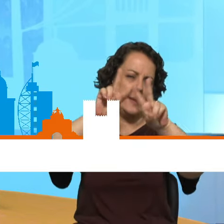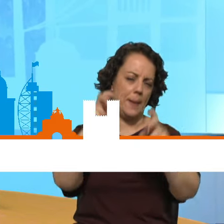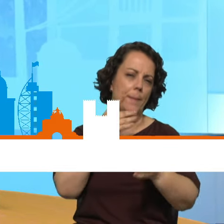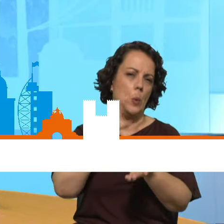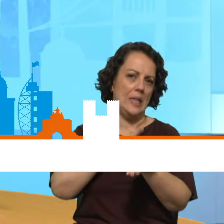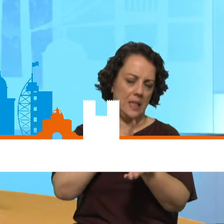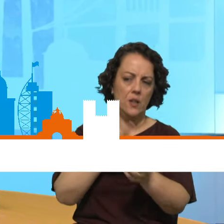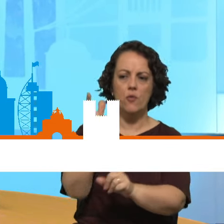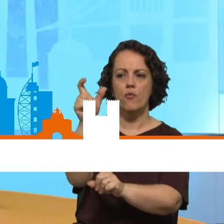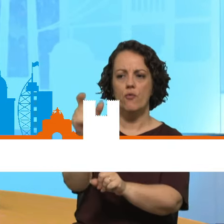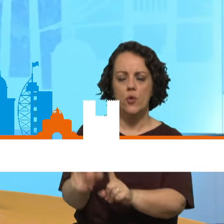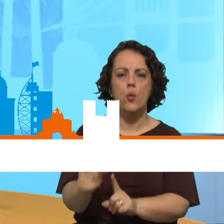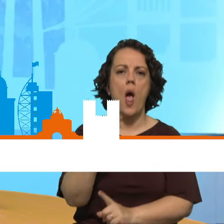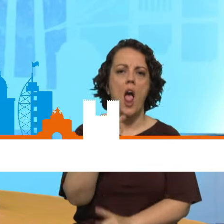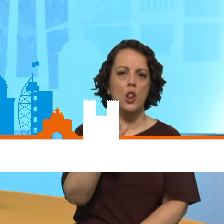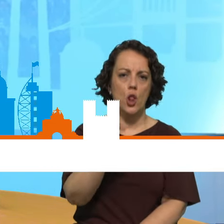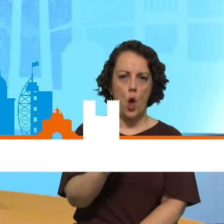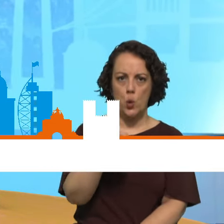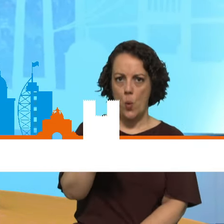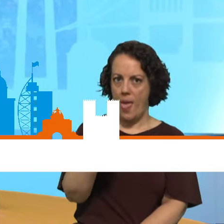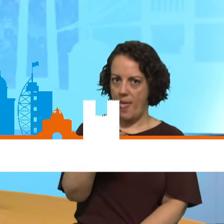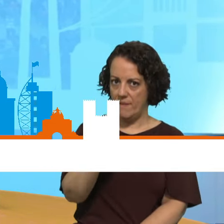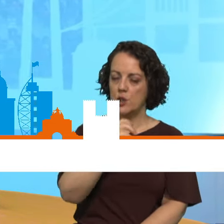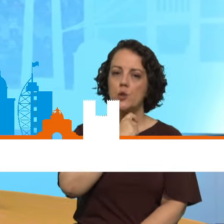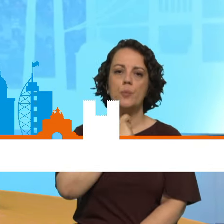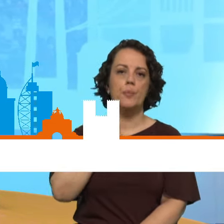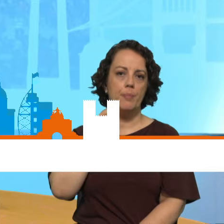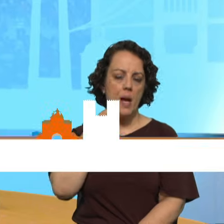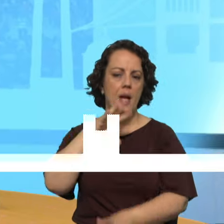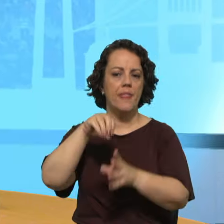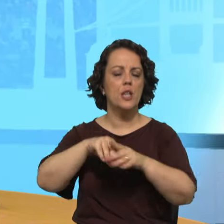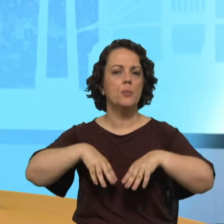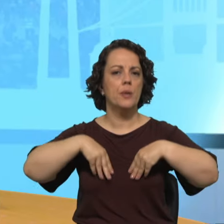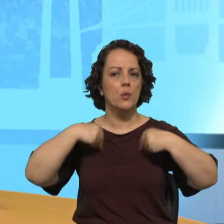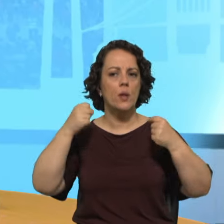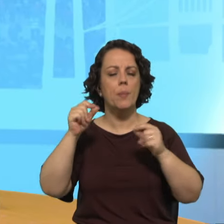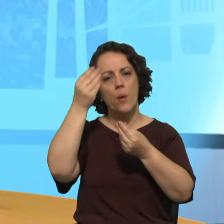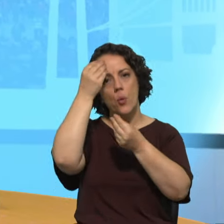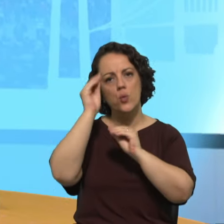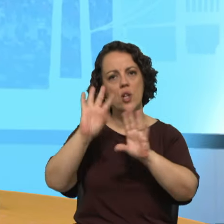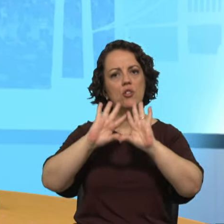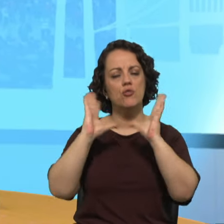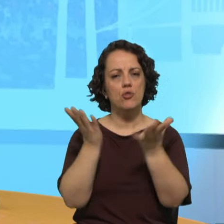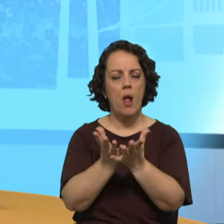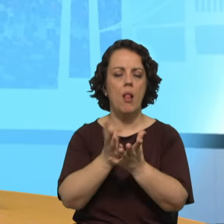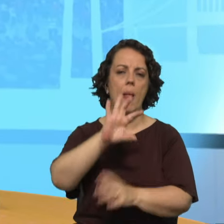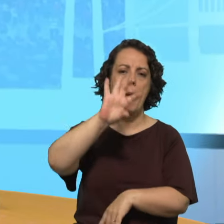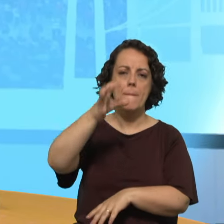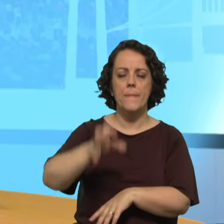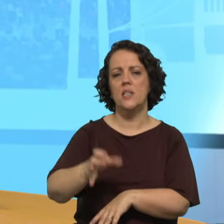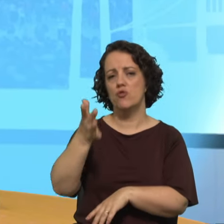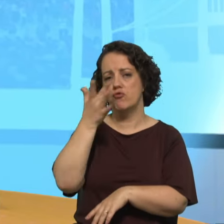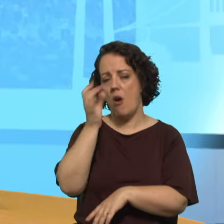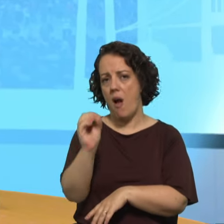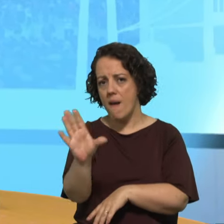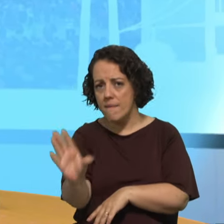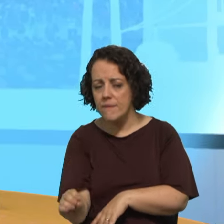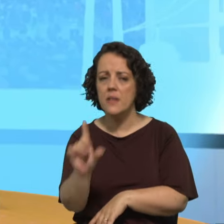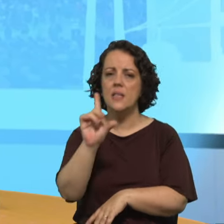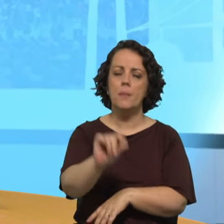espiritanos e atual correspondente do Conselho geral alguns países africanos a América Latina e também para Portugal esta